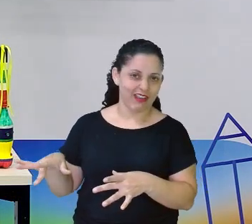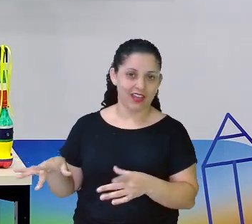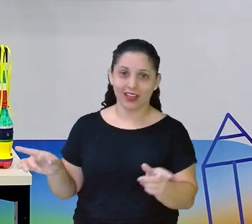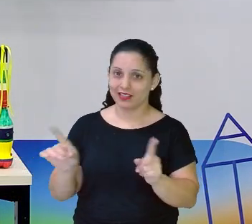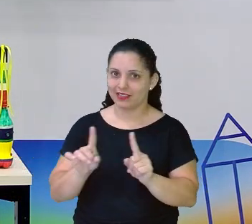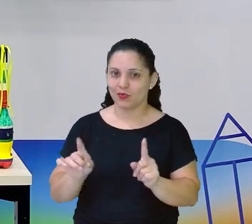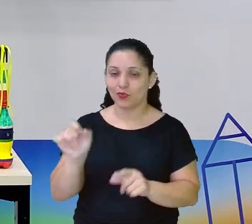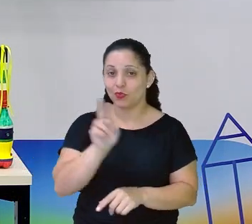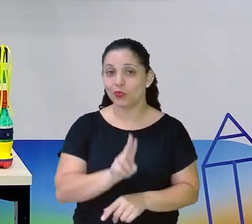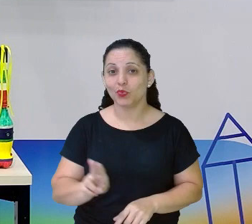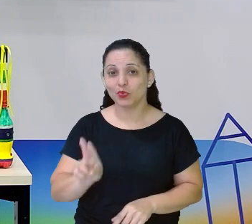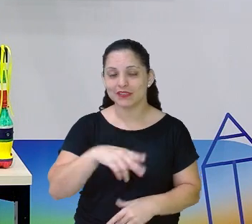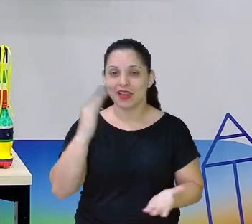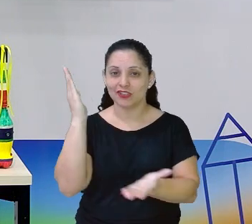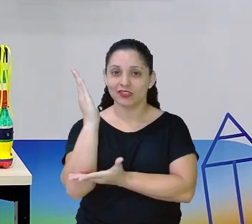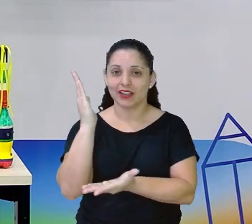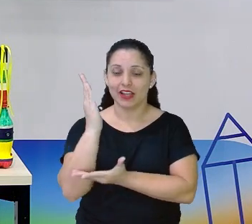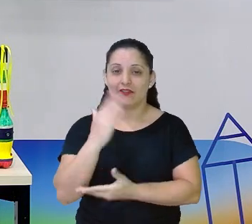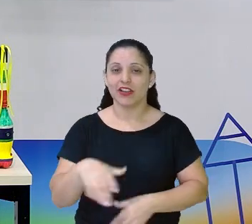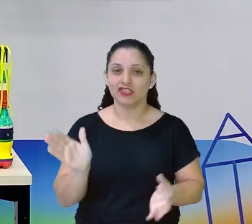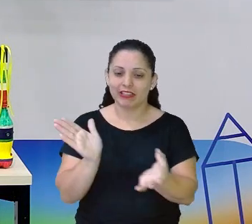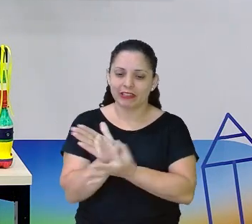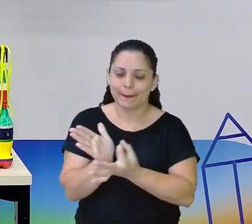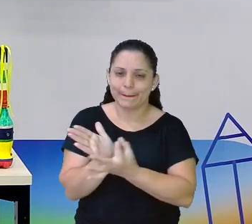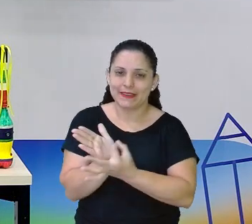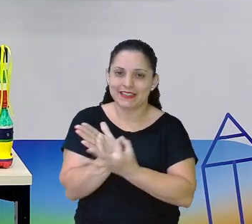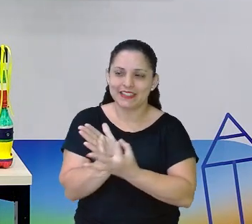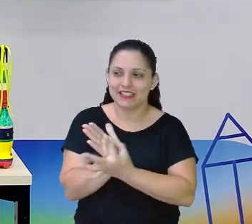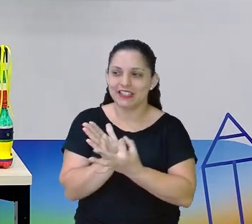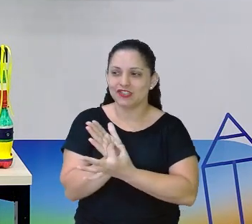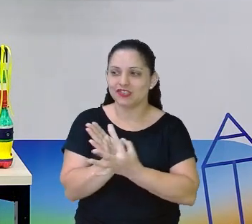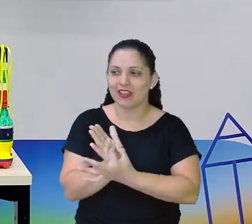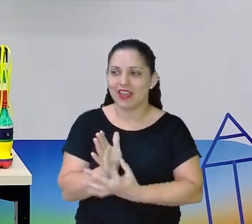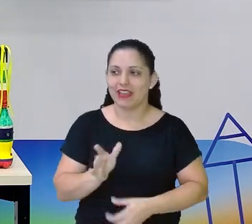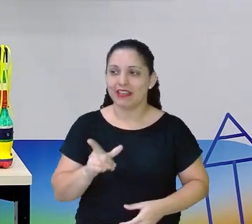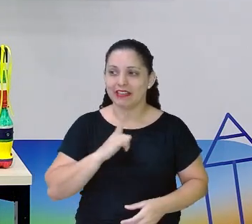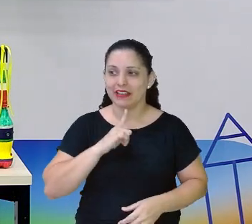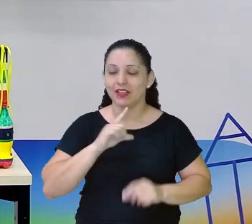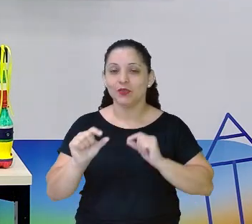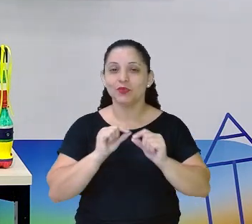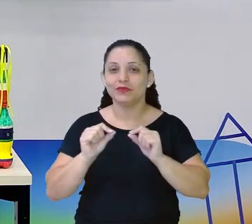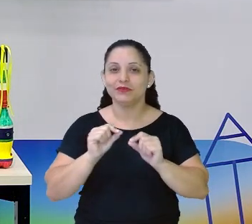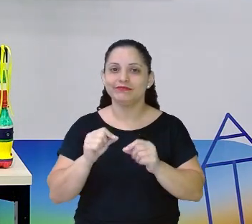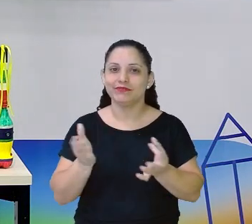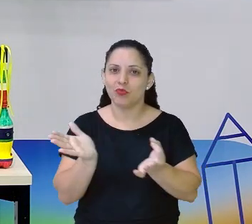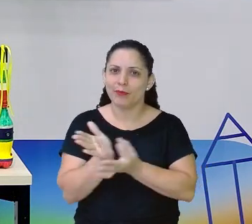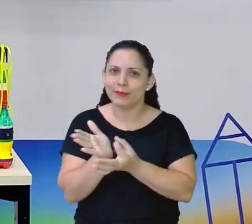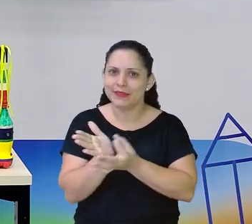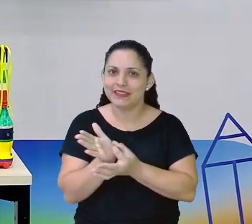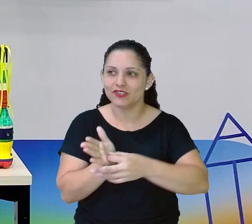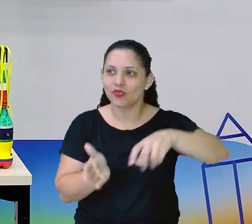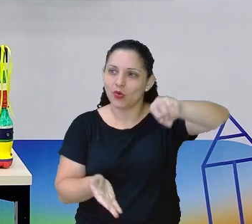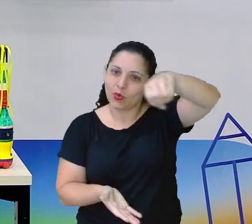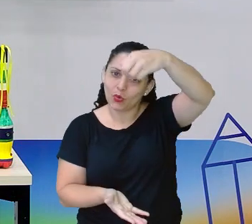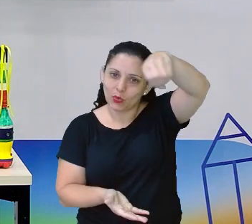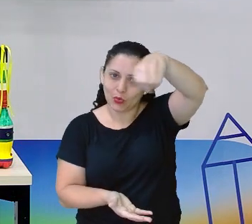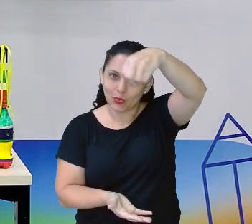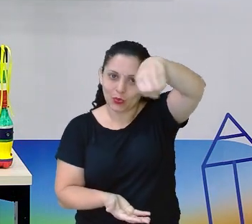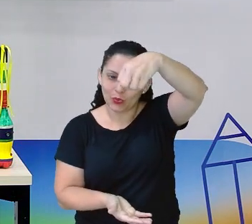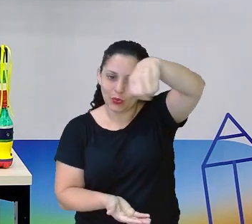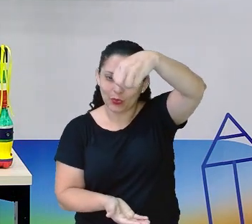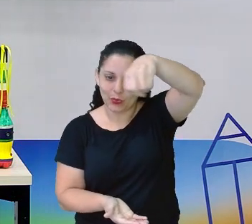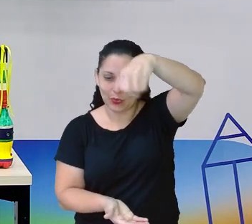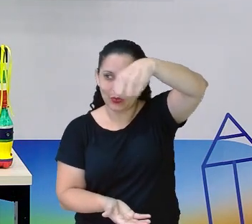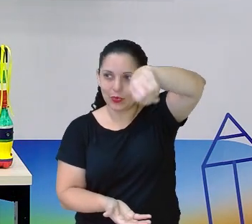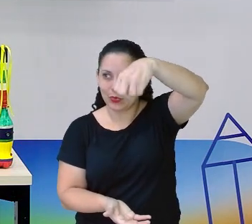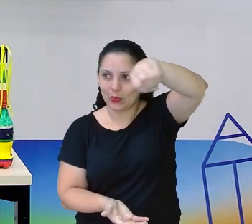lixo, usei as garrafas e as tampinhas. Aqui eu fiz os olhos, mas foi sobrando tampinha. Eu juntei